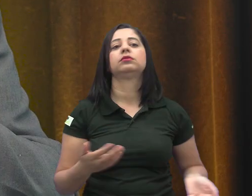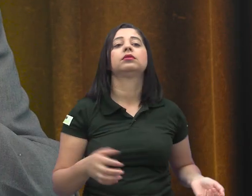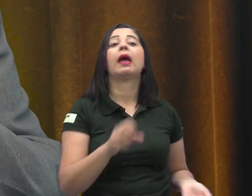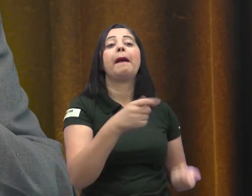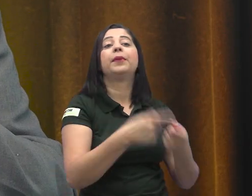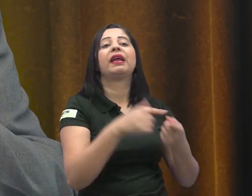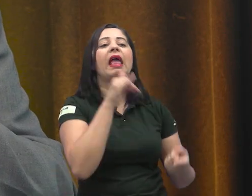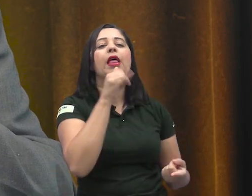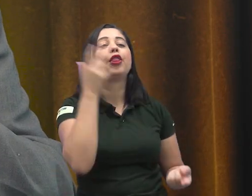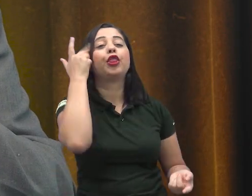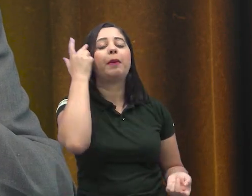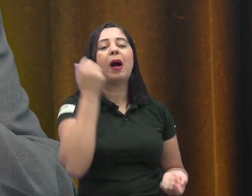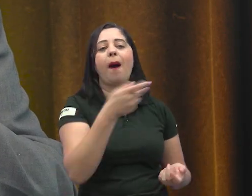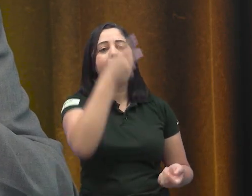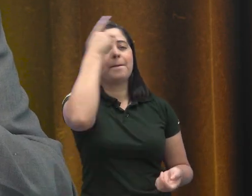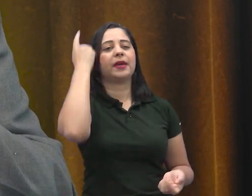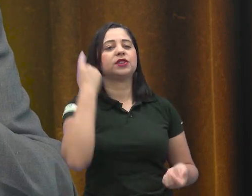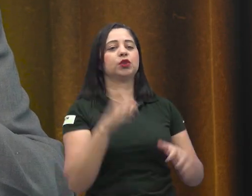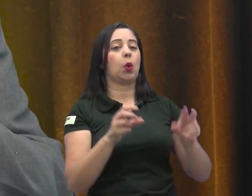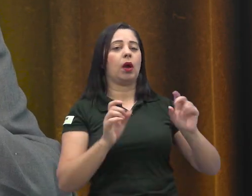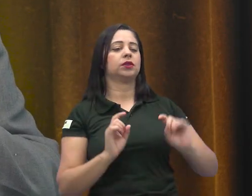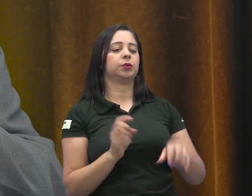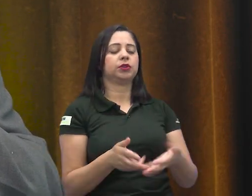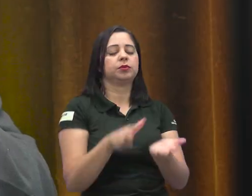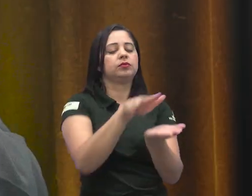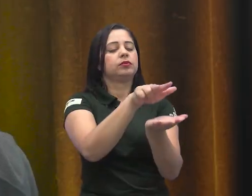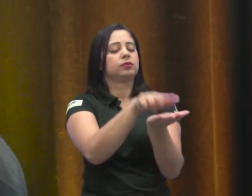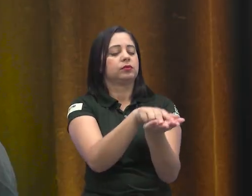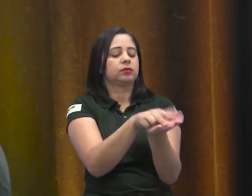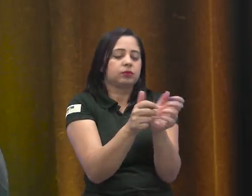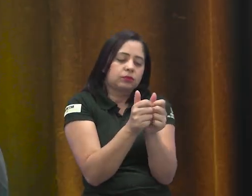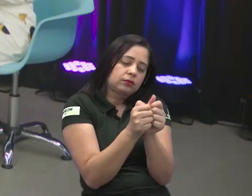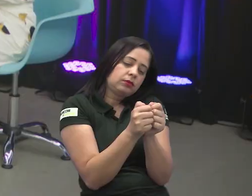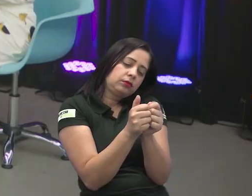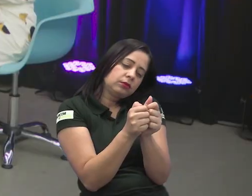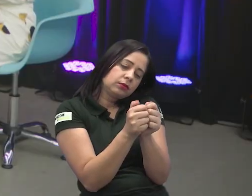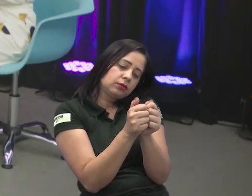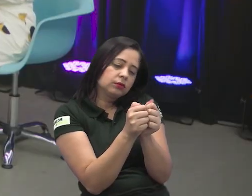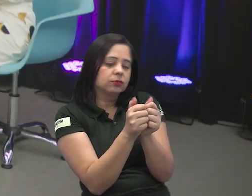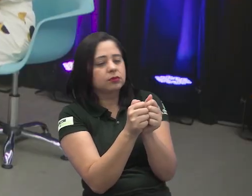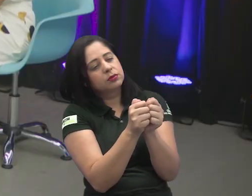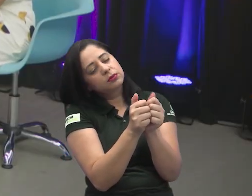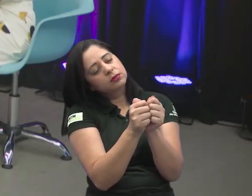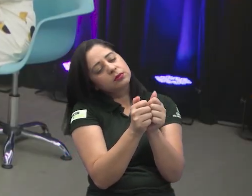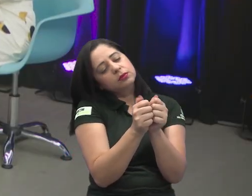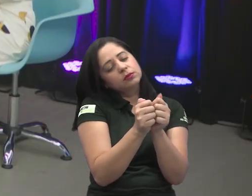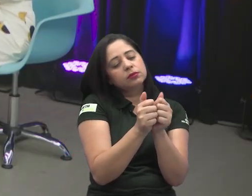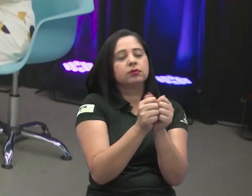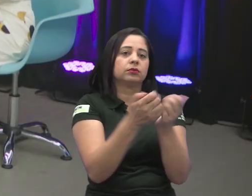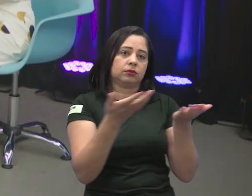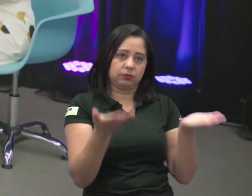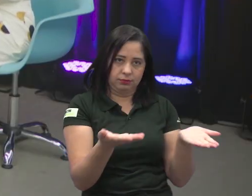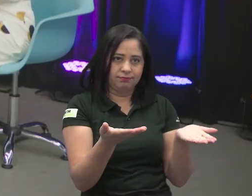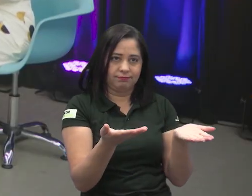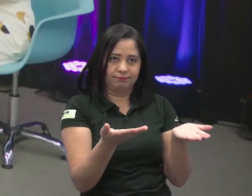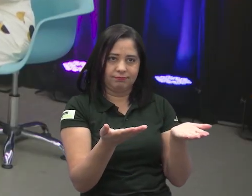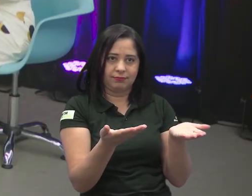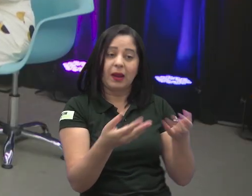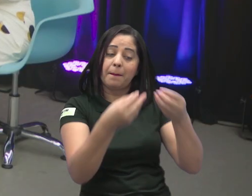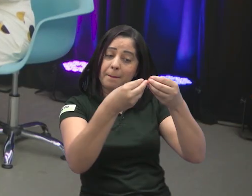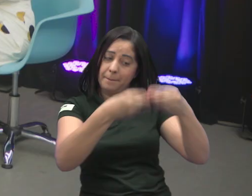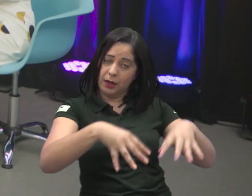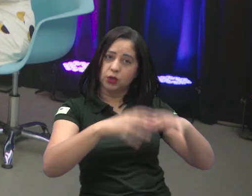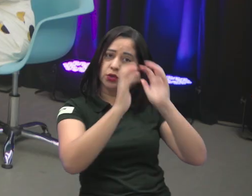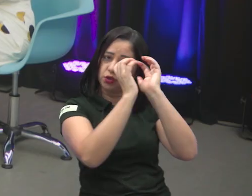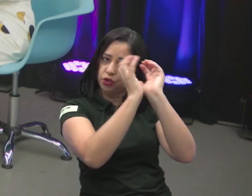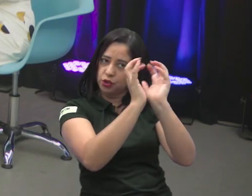hoje com o celular? Exatamente. Tem que fazer uma rotina noturna, né? Para que possa realmente entrar nesse processo. Aquela estimulação excessiva